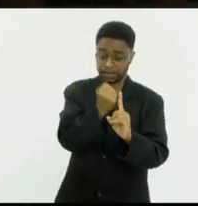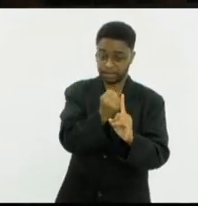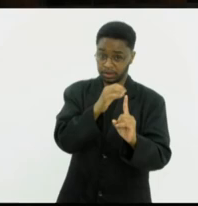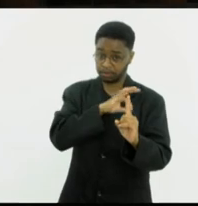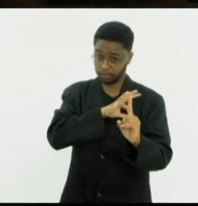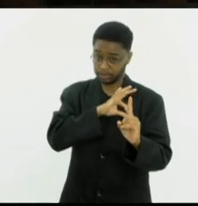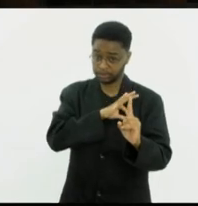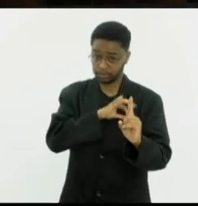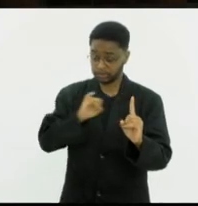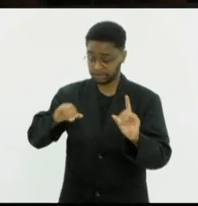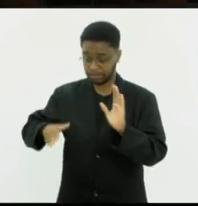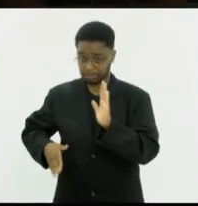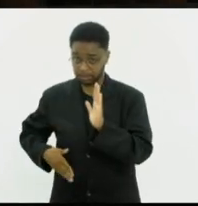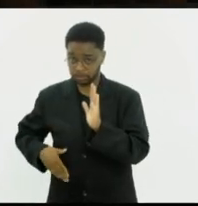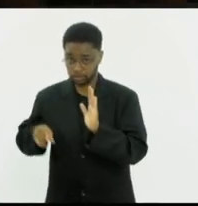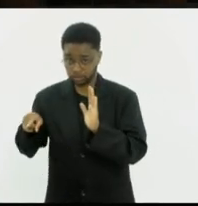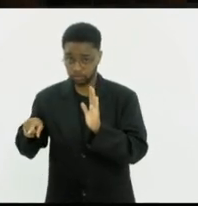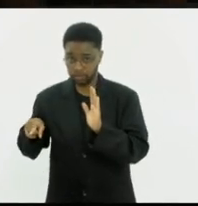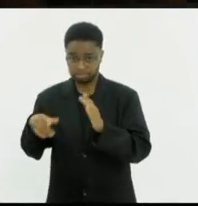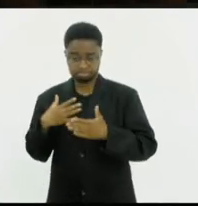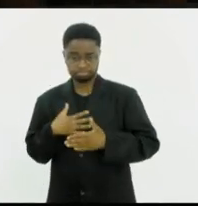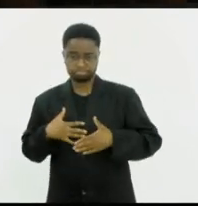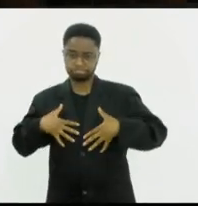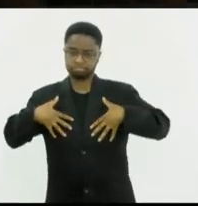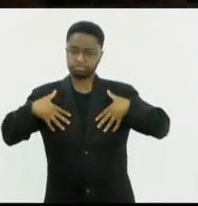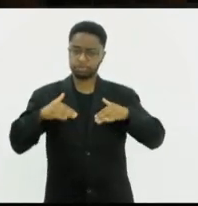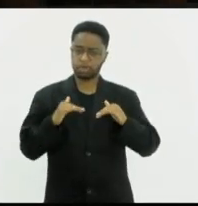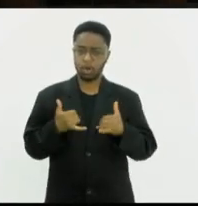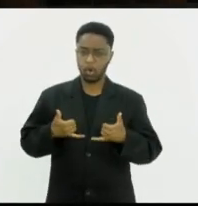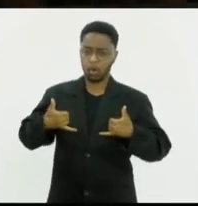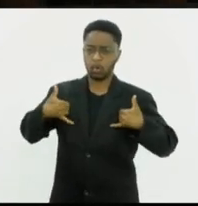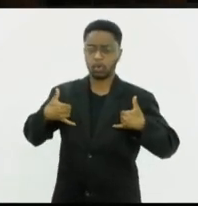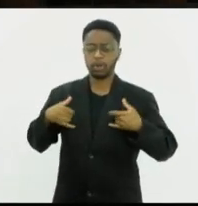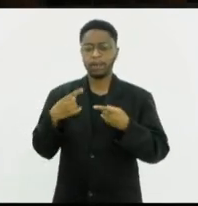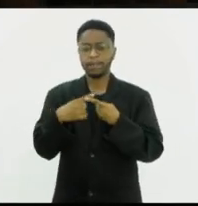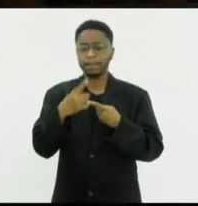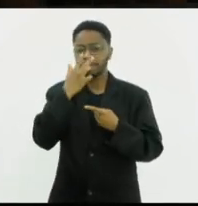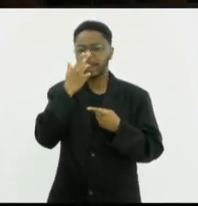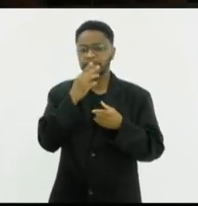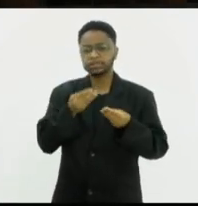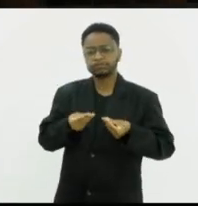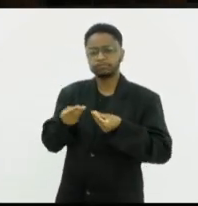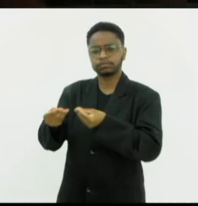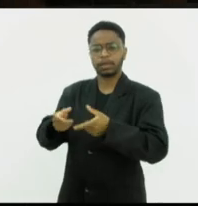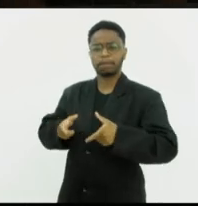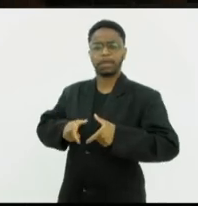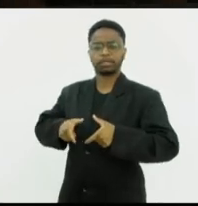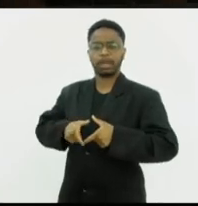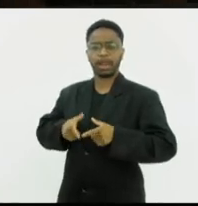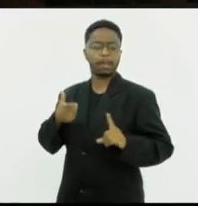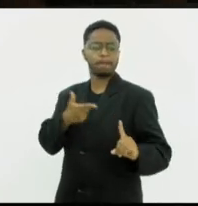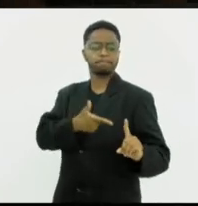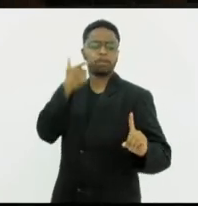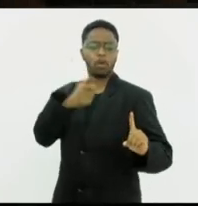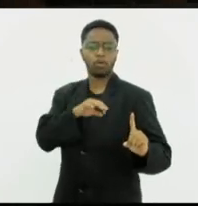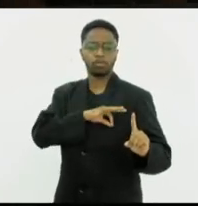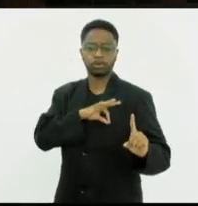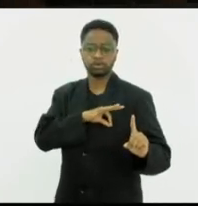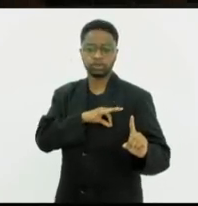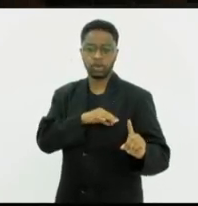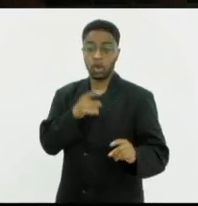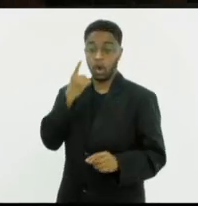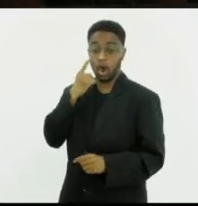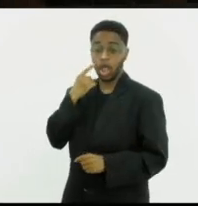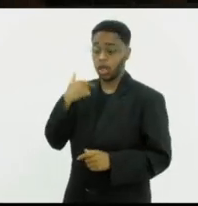um bandido é uma honra. Ele quase que ganha uma medalha do traficante, do chefe do tráfico. Olha, eu